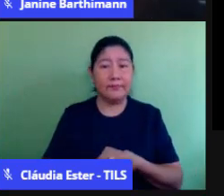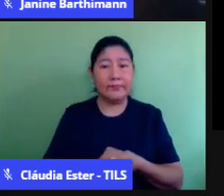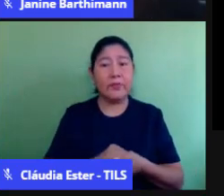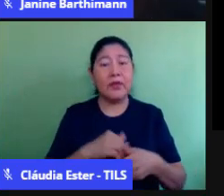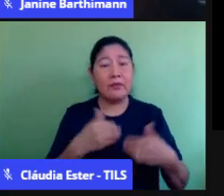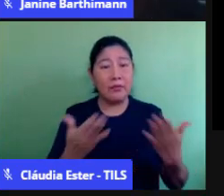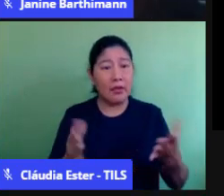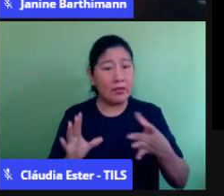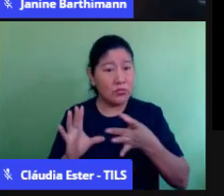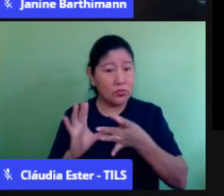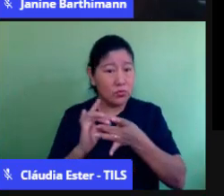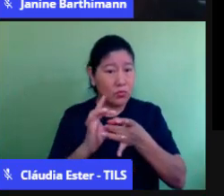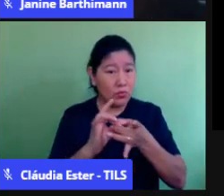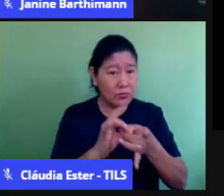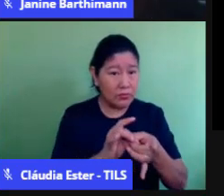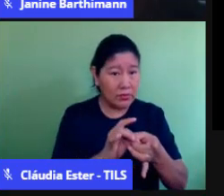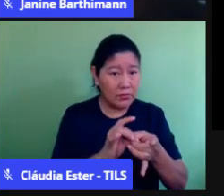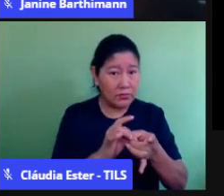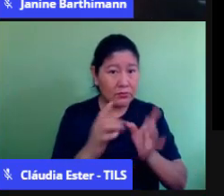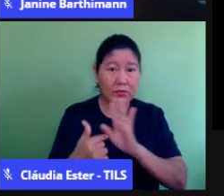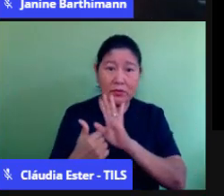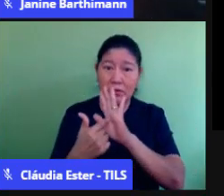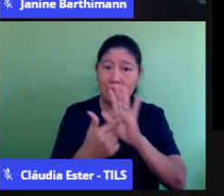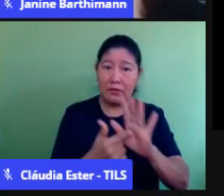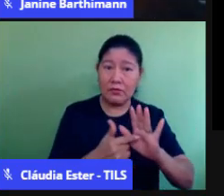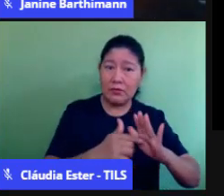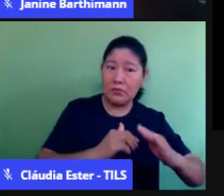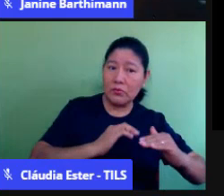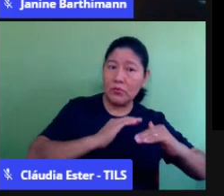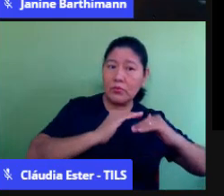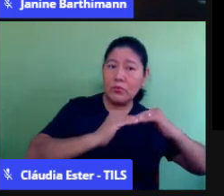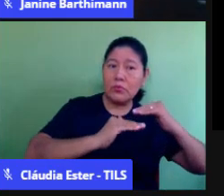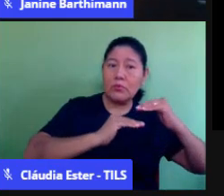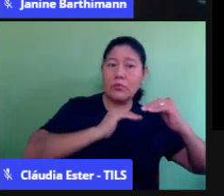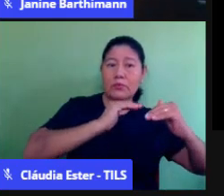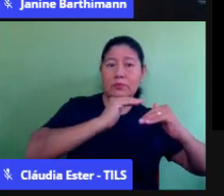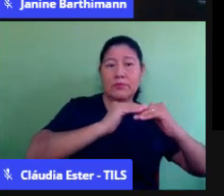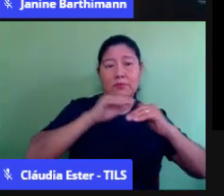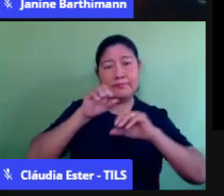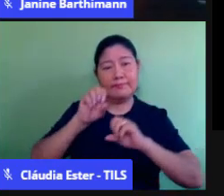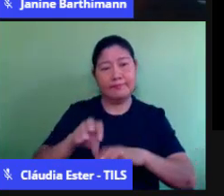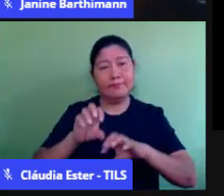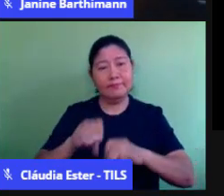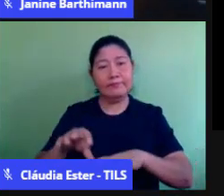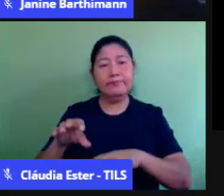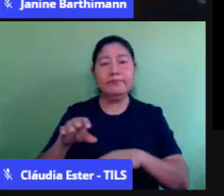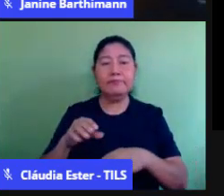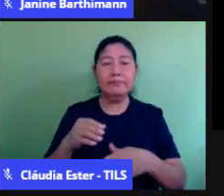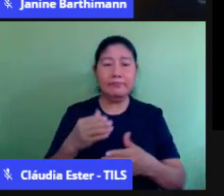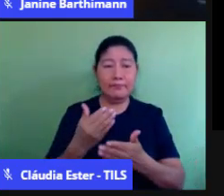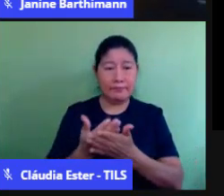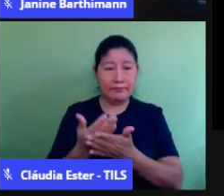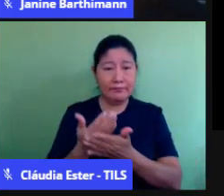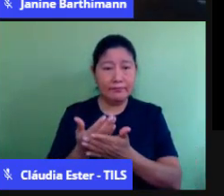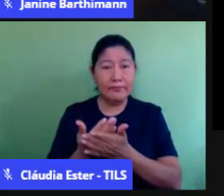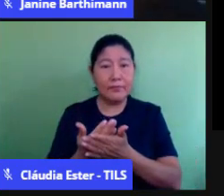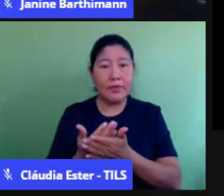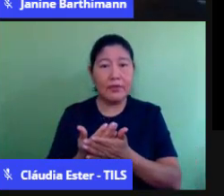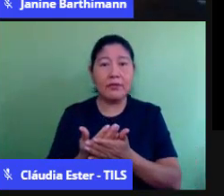vem emergindo uma configuração do processo de ensino-aprendizagem denominada educação